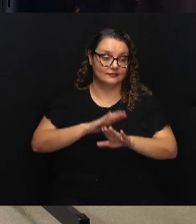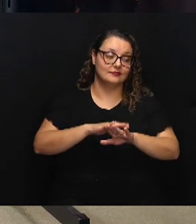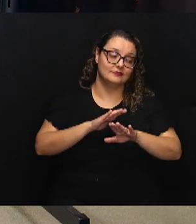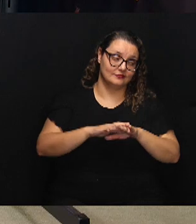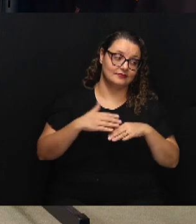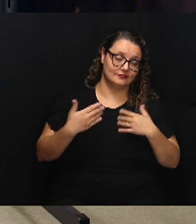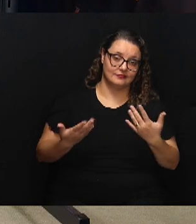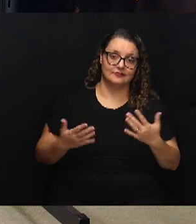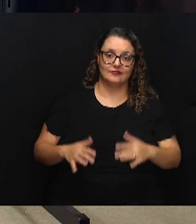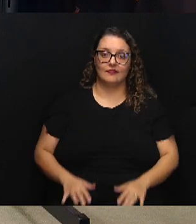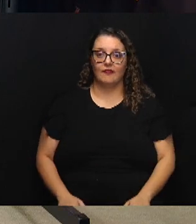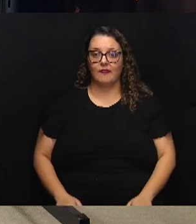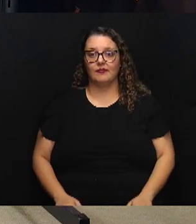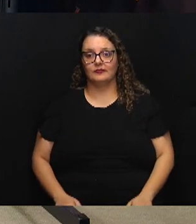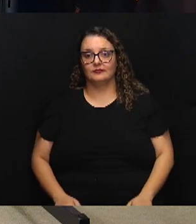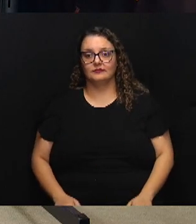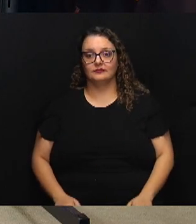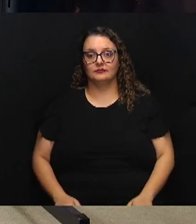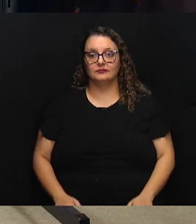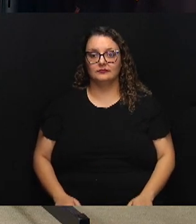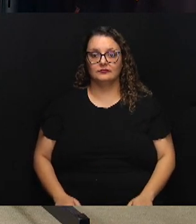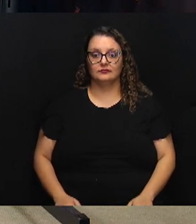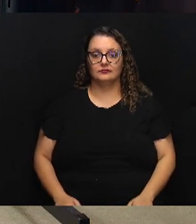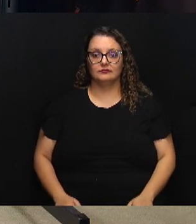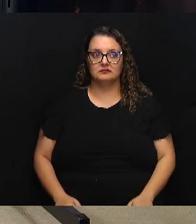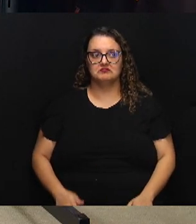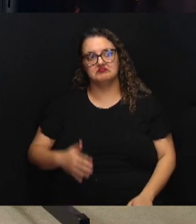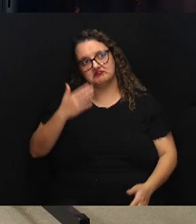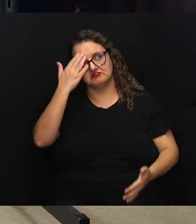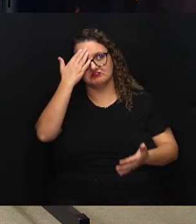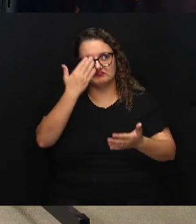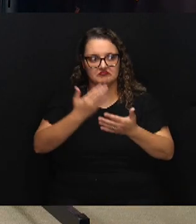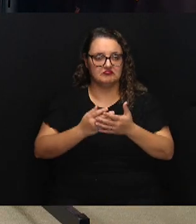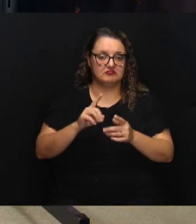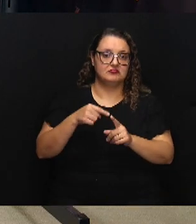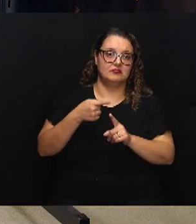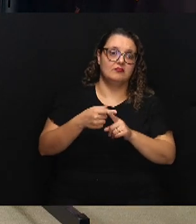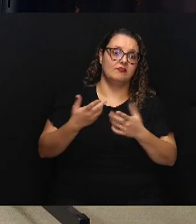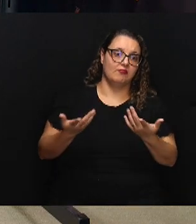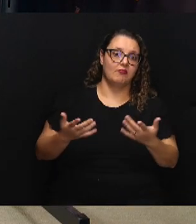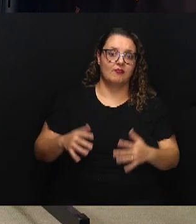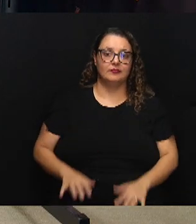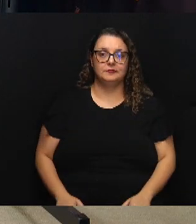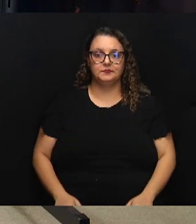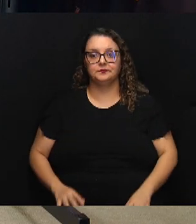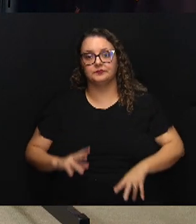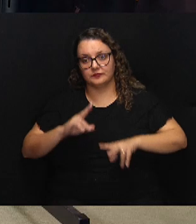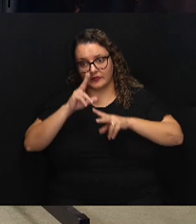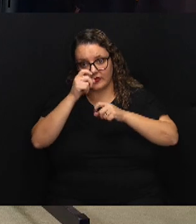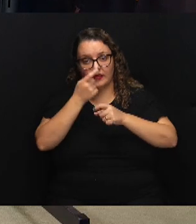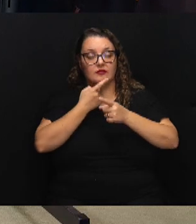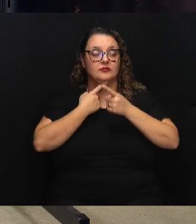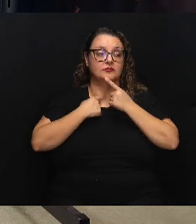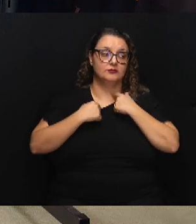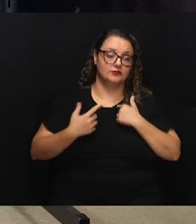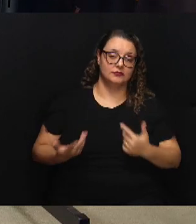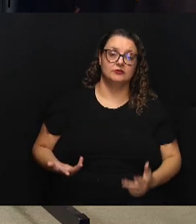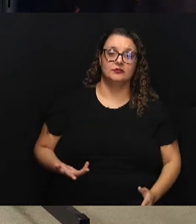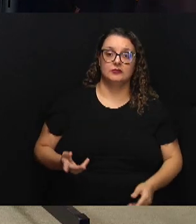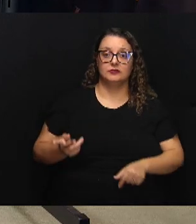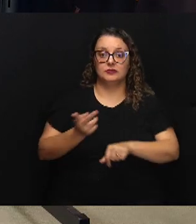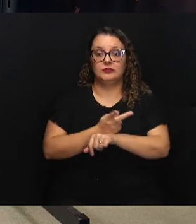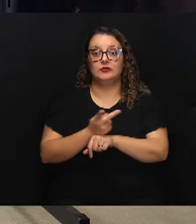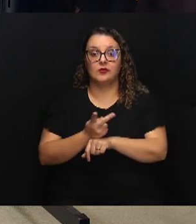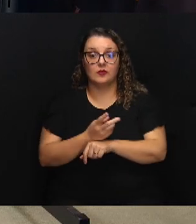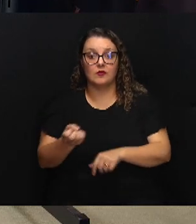atitude, uma atitude, acredito que seja muito positiva, né, de força, de vontade e de busca